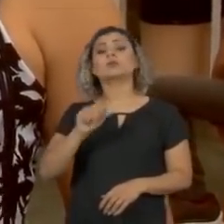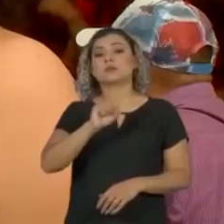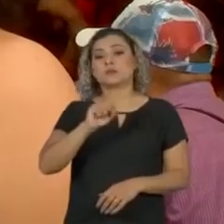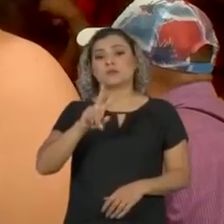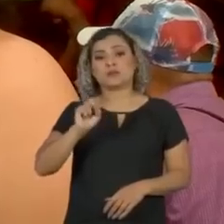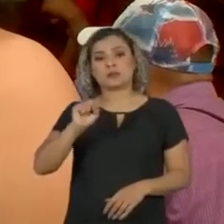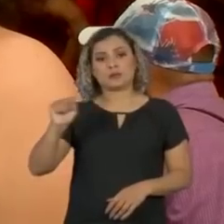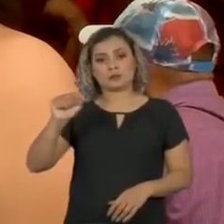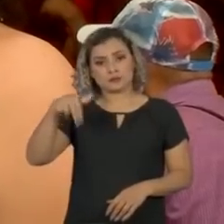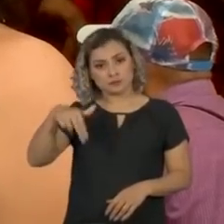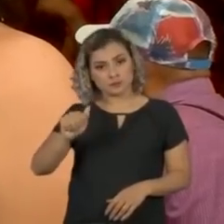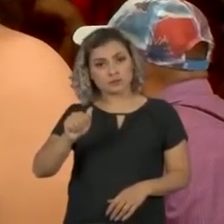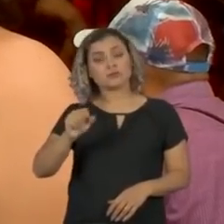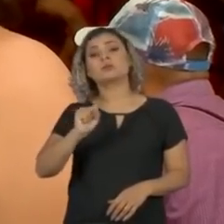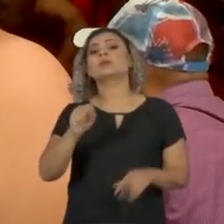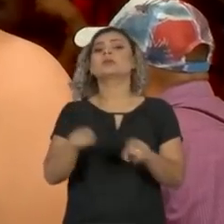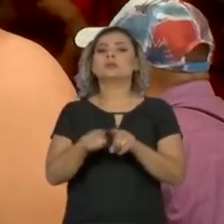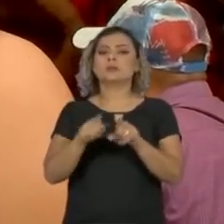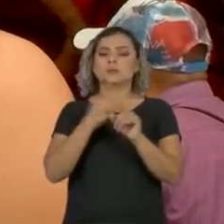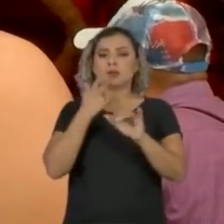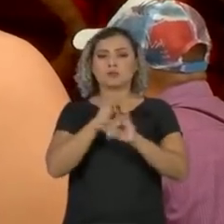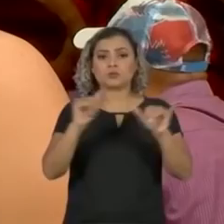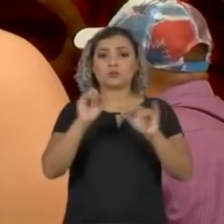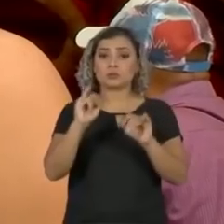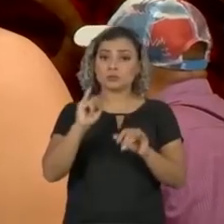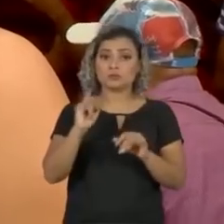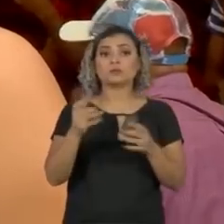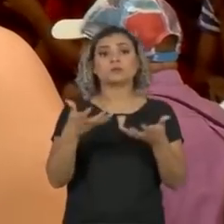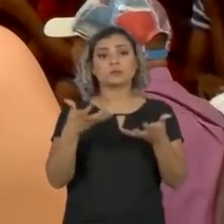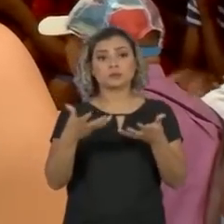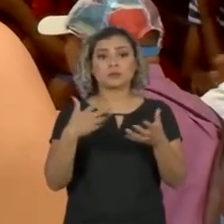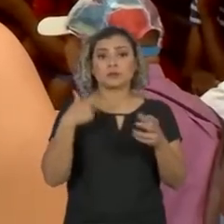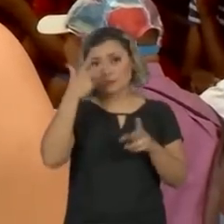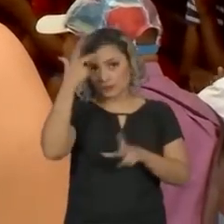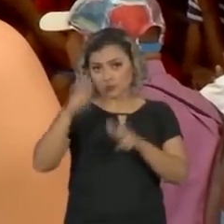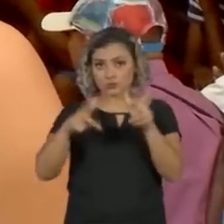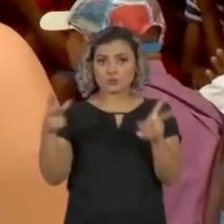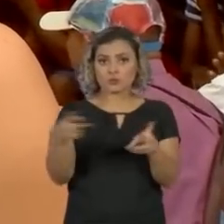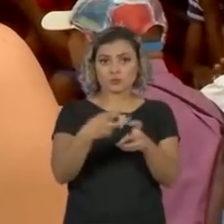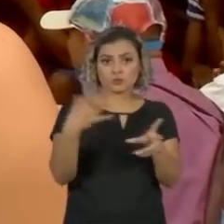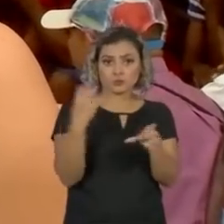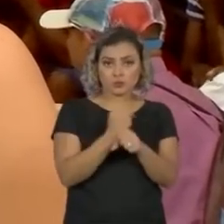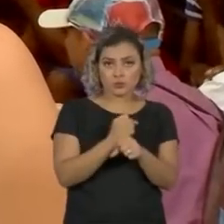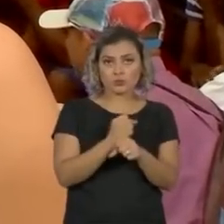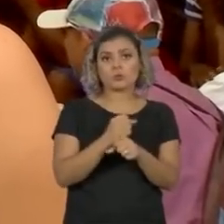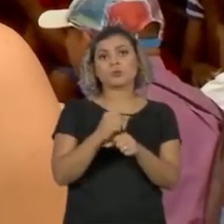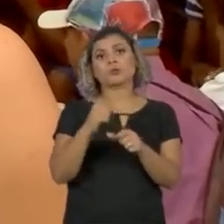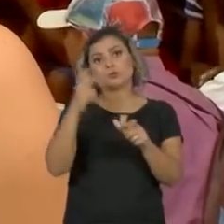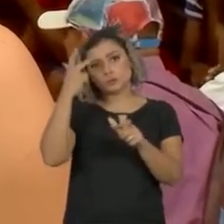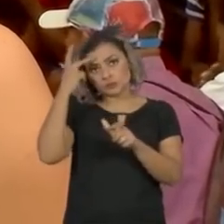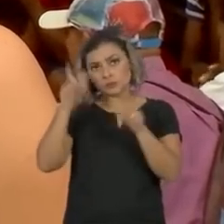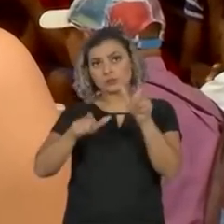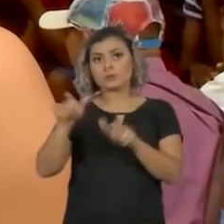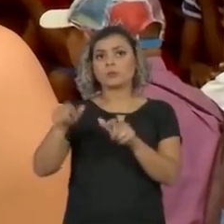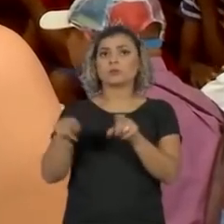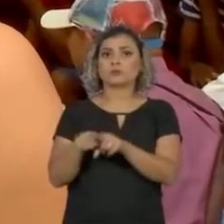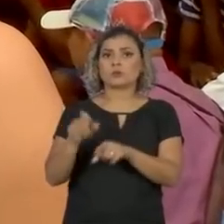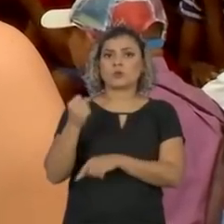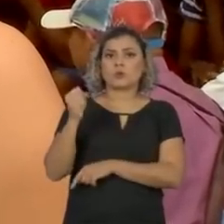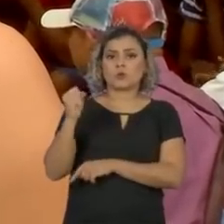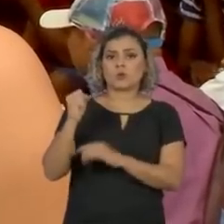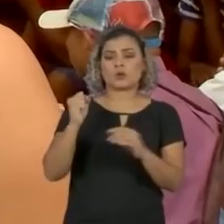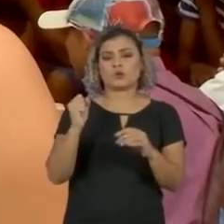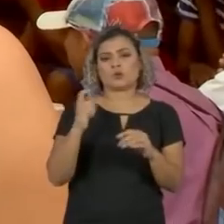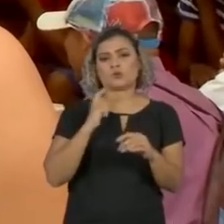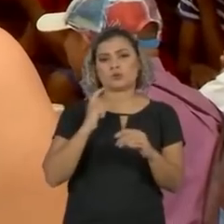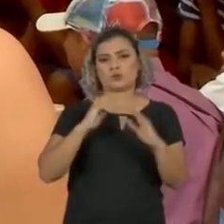trabalho. Comunicaram para nós se tivesse um núcleo maior de pessoas, tipo, como nós se deparamos num canto com 8